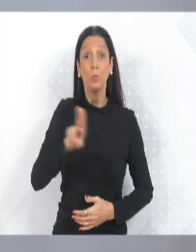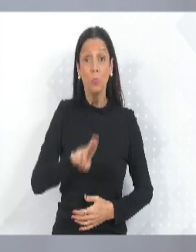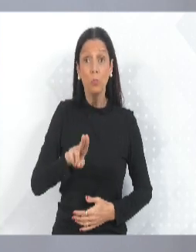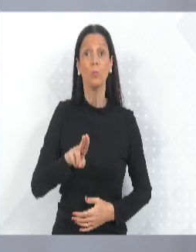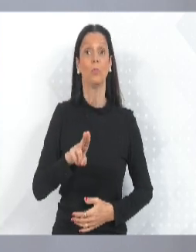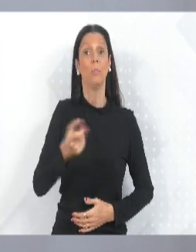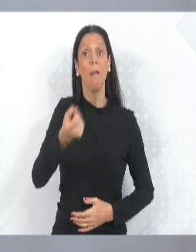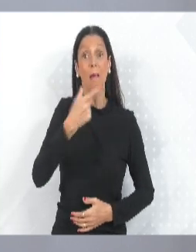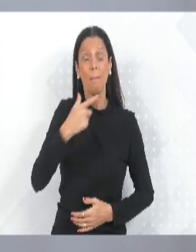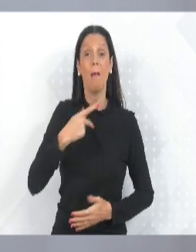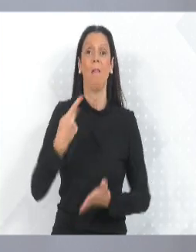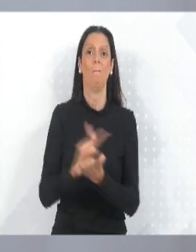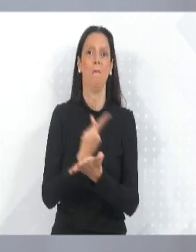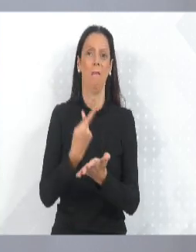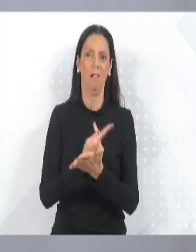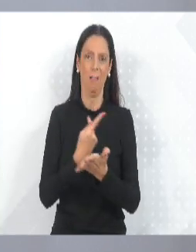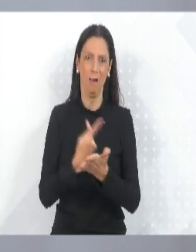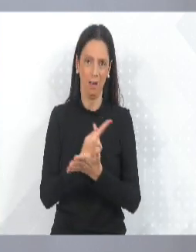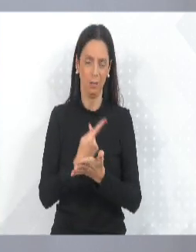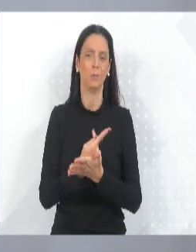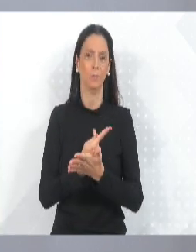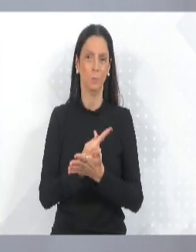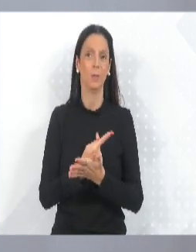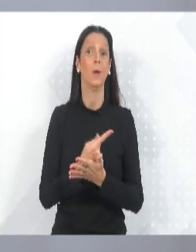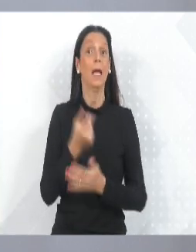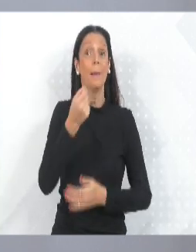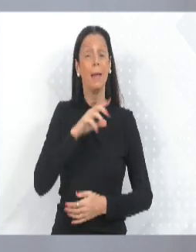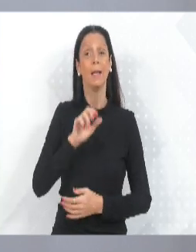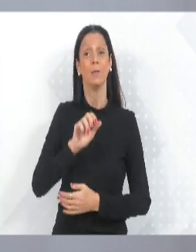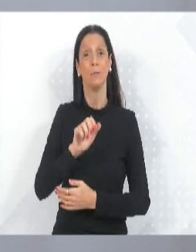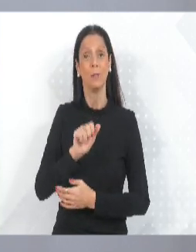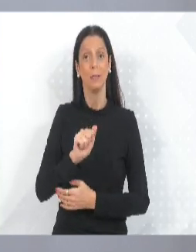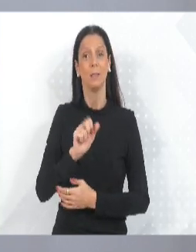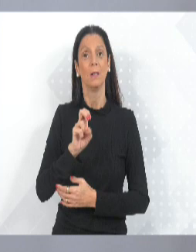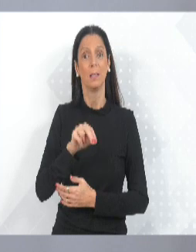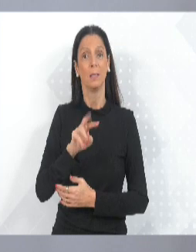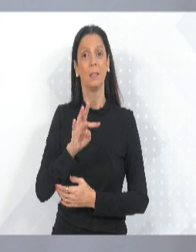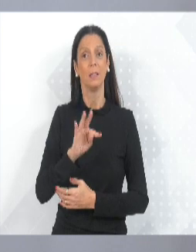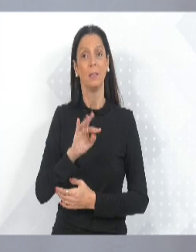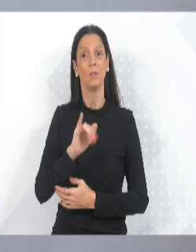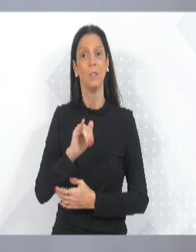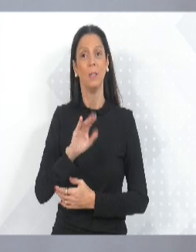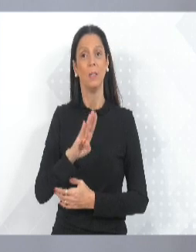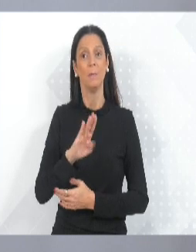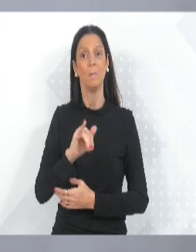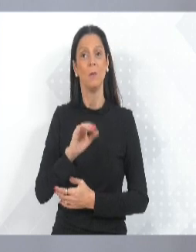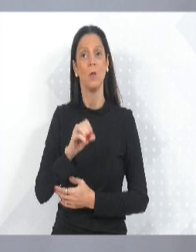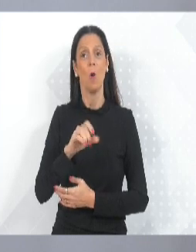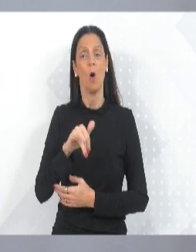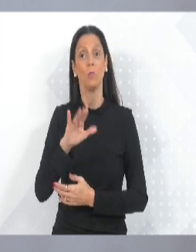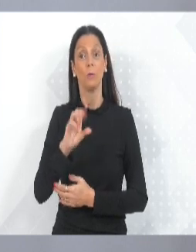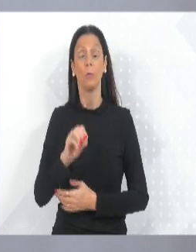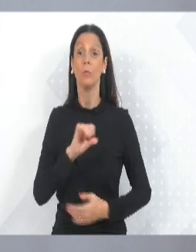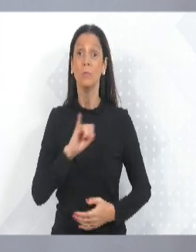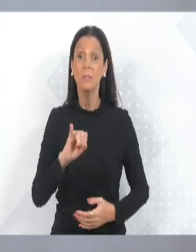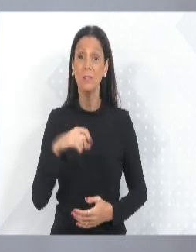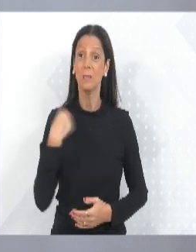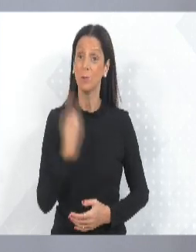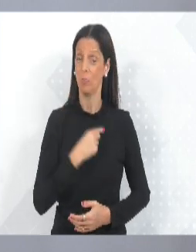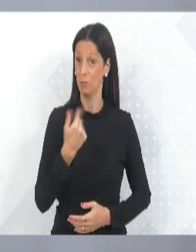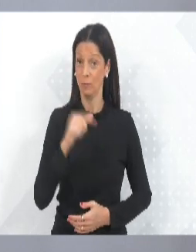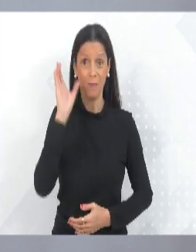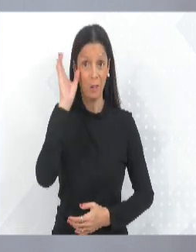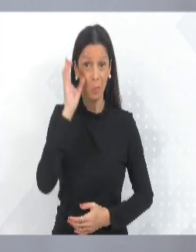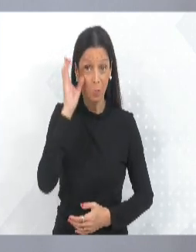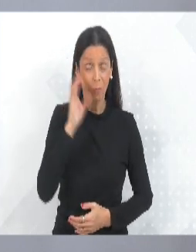incorreto dos antibióticos eh se nós não tomarmos consciência e isso é